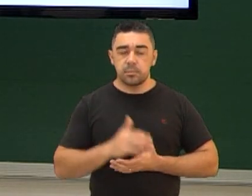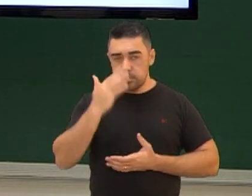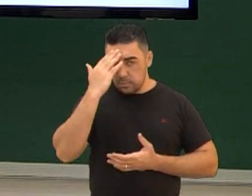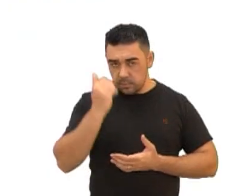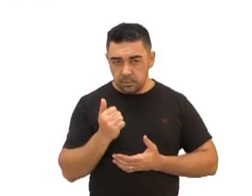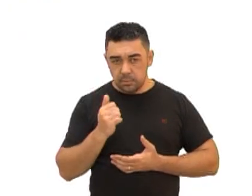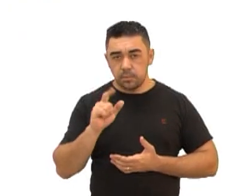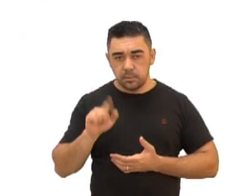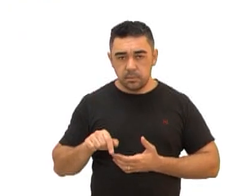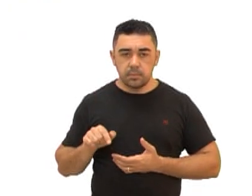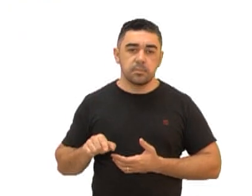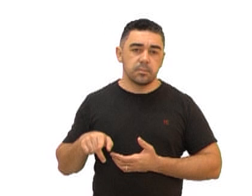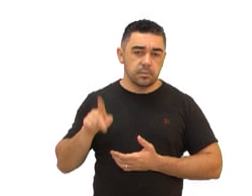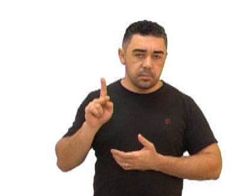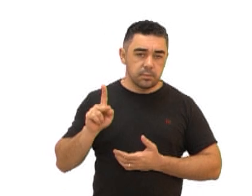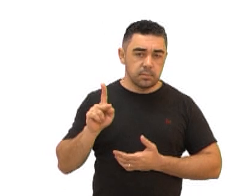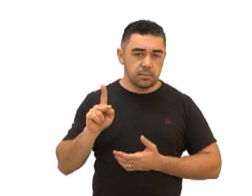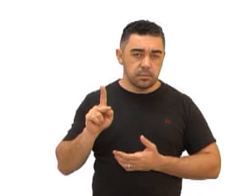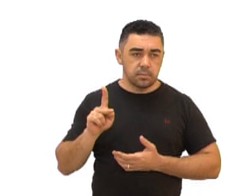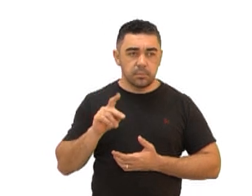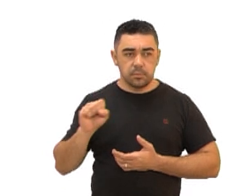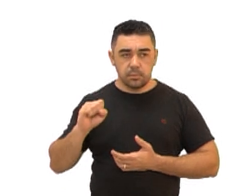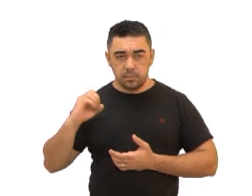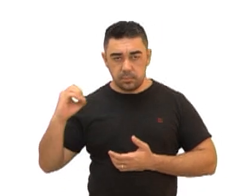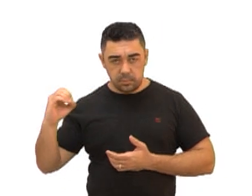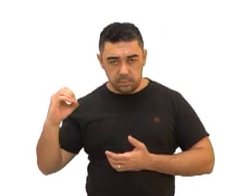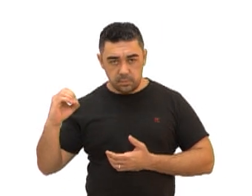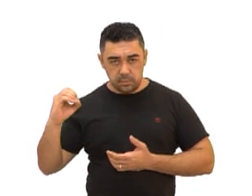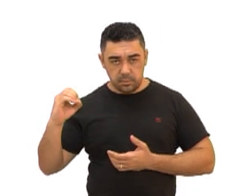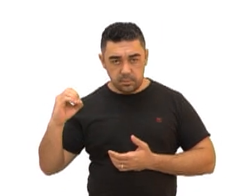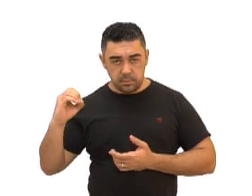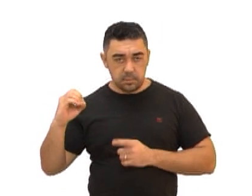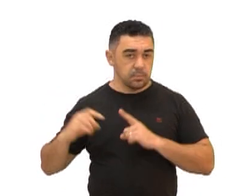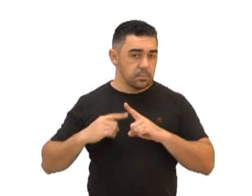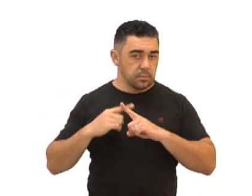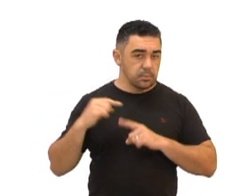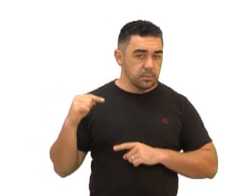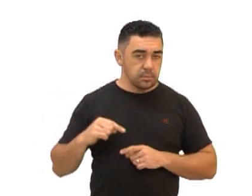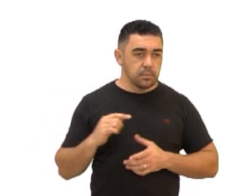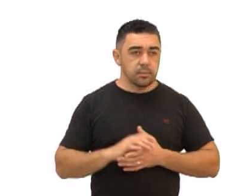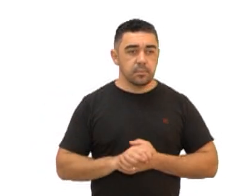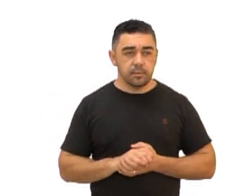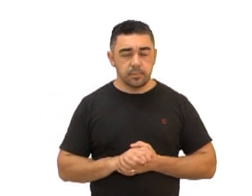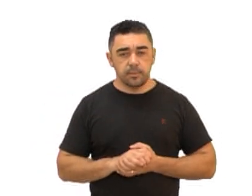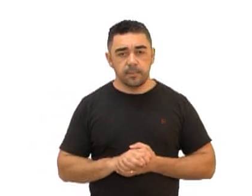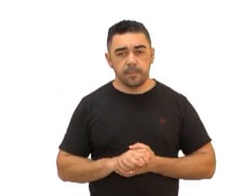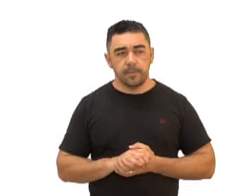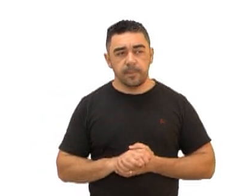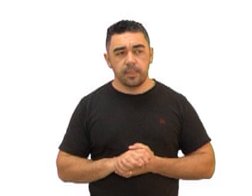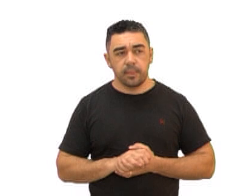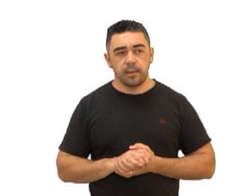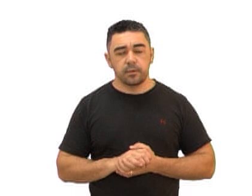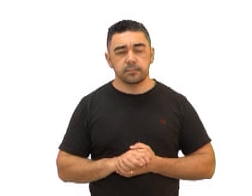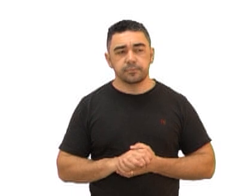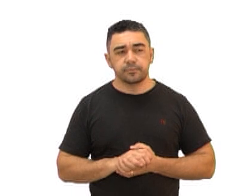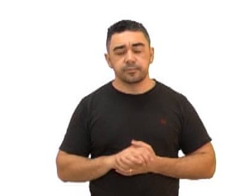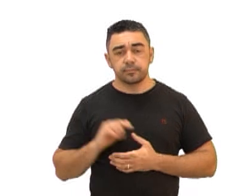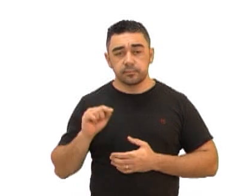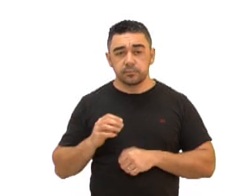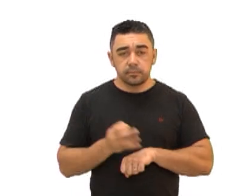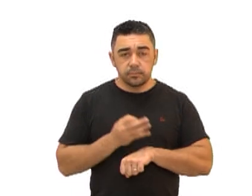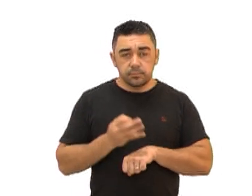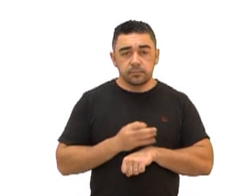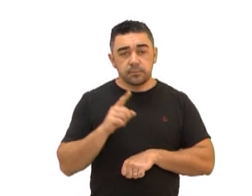Sabendo que a constante dielétrica, cada água é 80, 80 vezes mais condutora que o ar. Ok? A capacitância